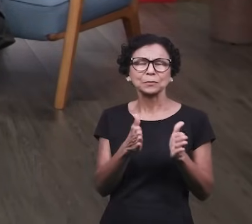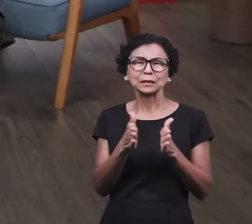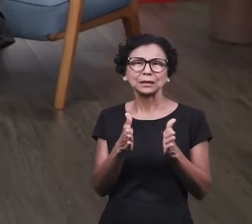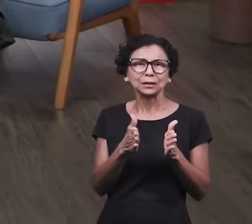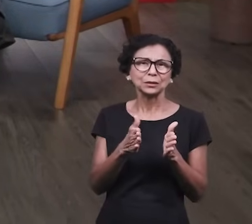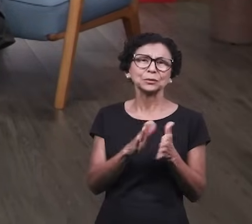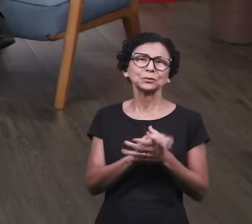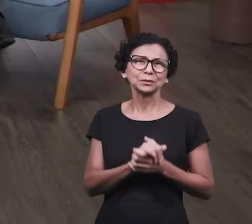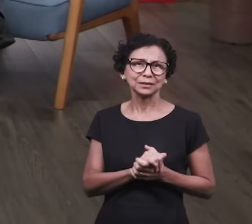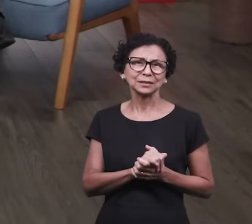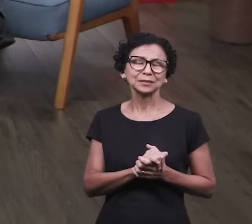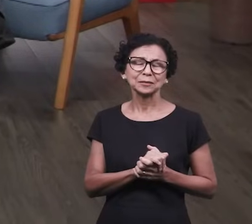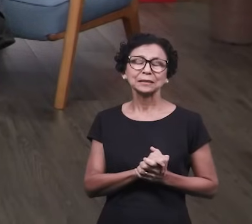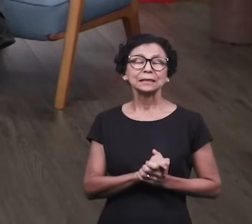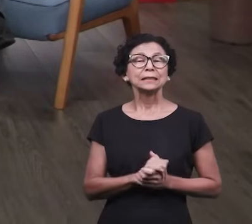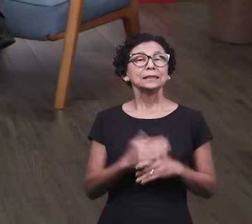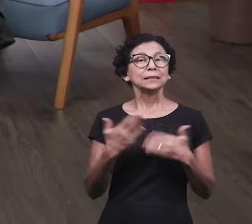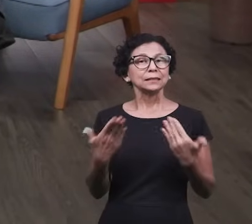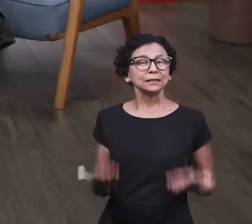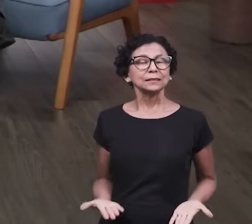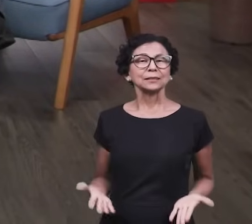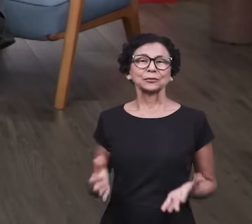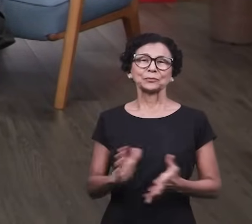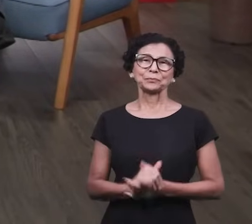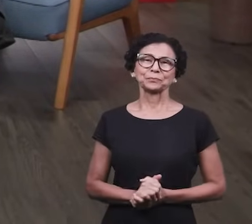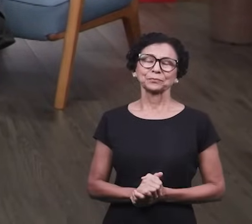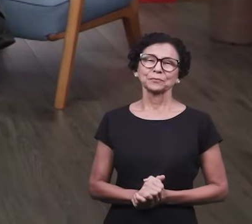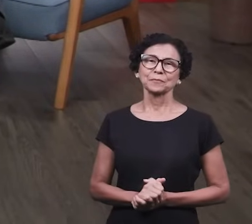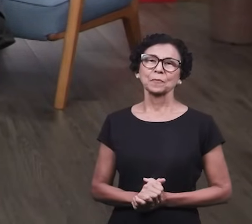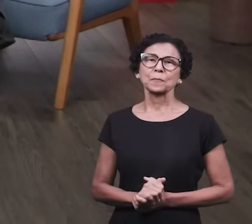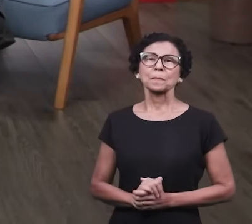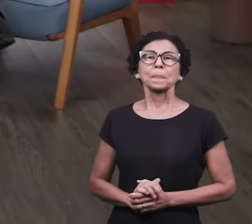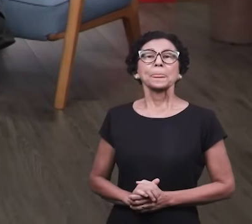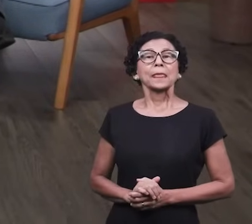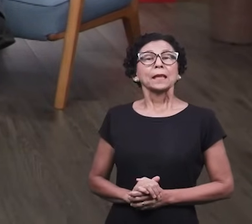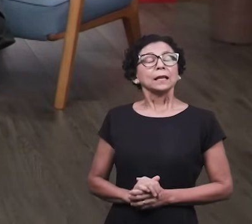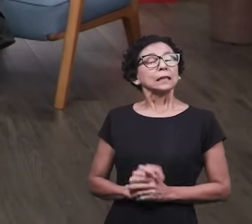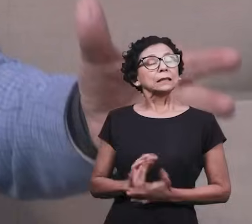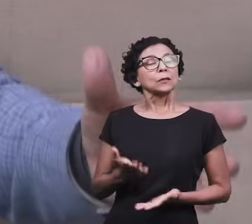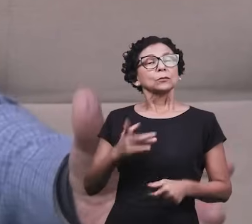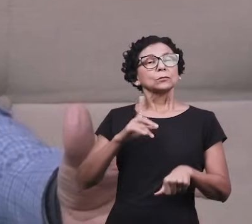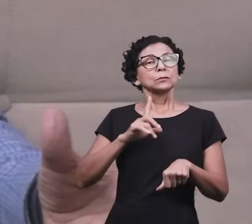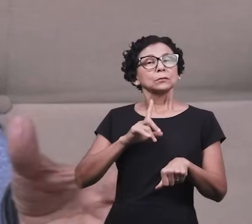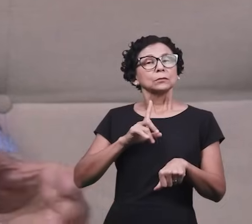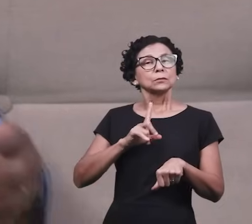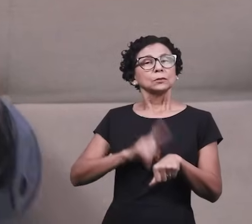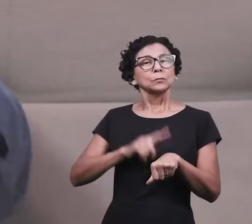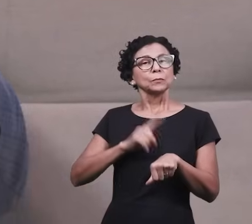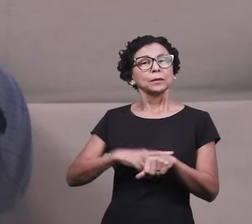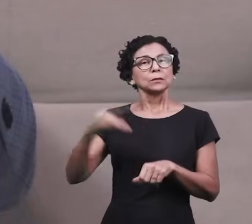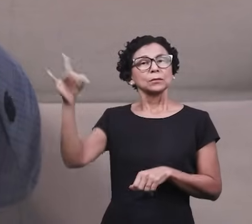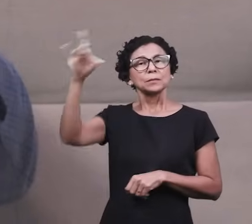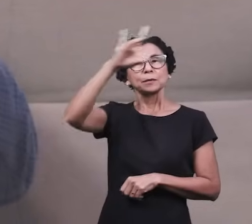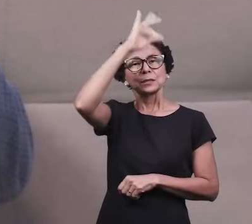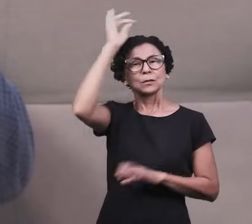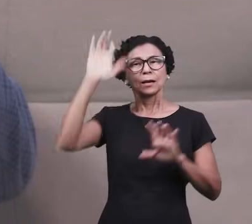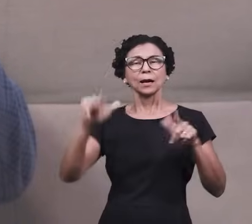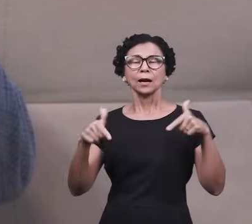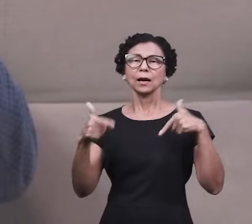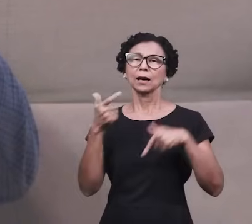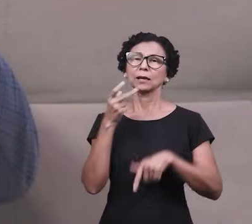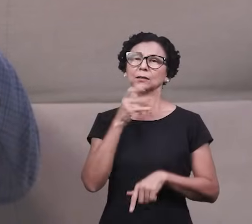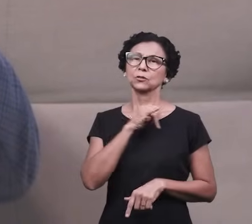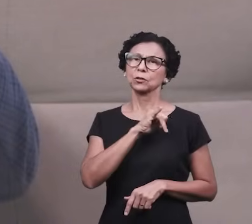tem os dons espirituais, que exercita os dons espirituais. O Espírito Santo tem liberdade de falar, né? E